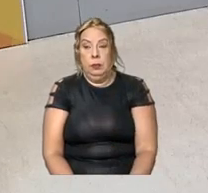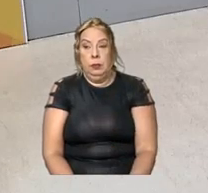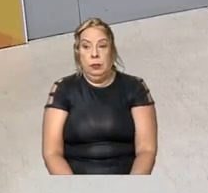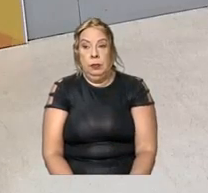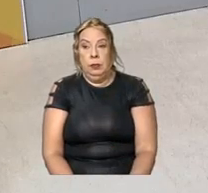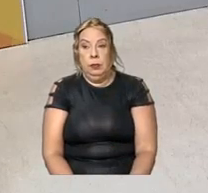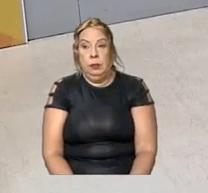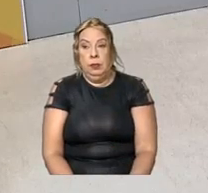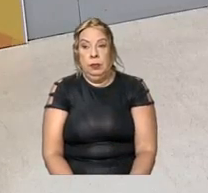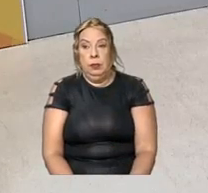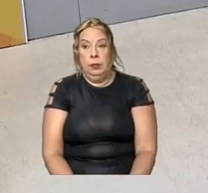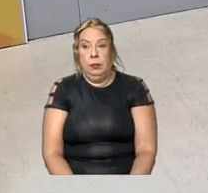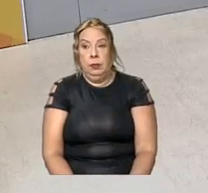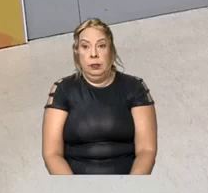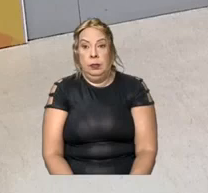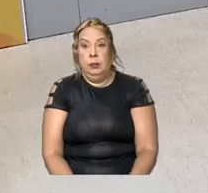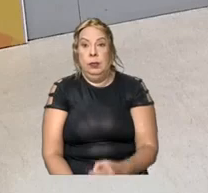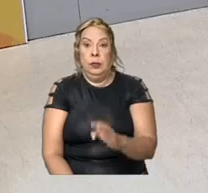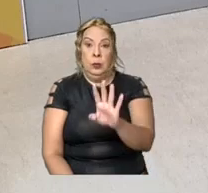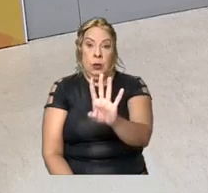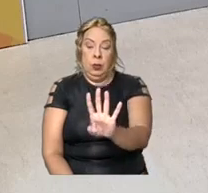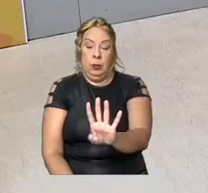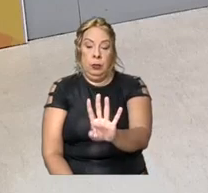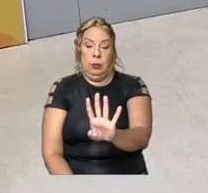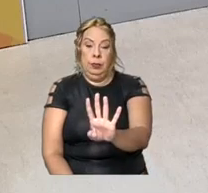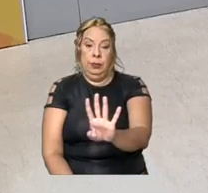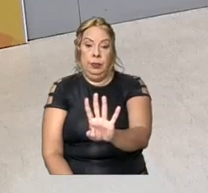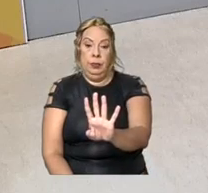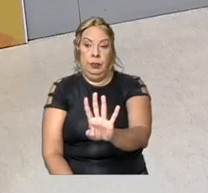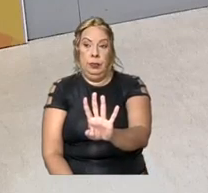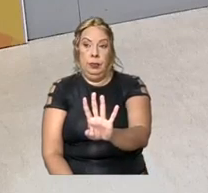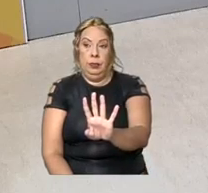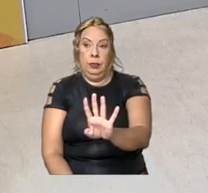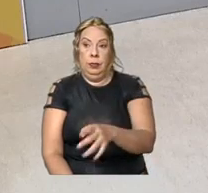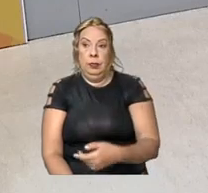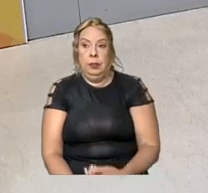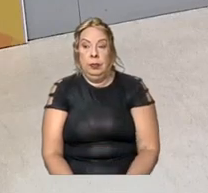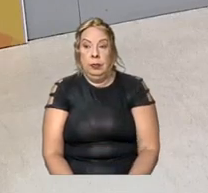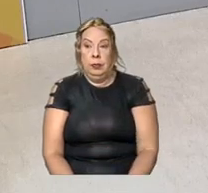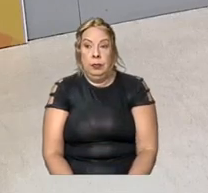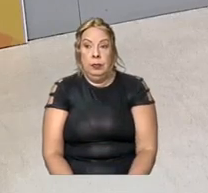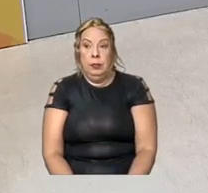Tá subindo, eu tô chamando e você marcando. Número 4. 4 é a bolinha 4.